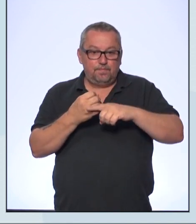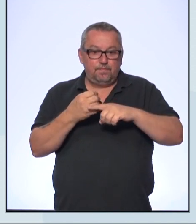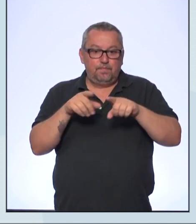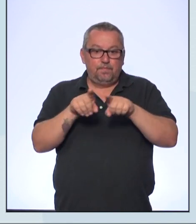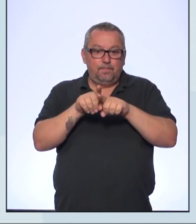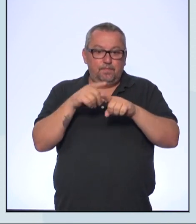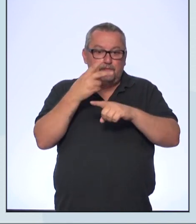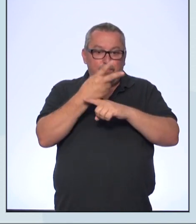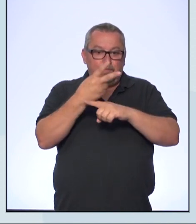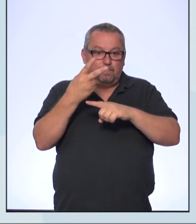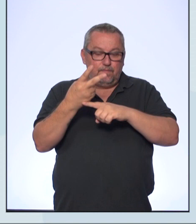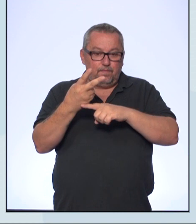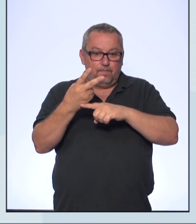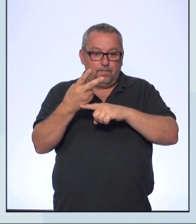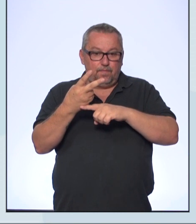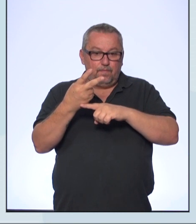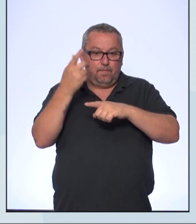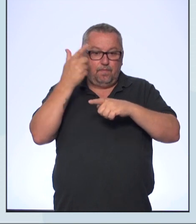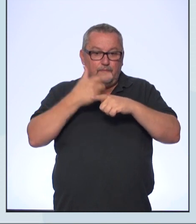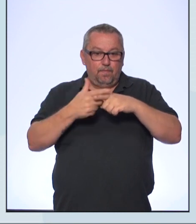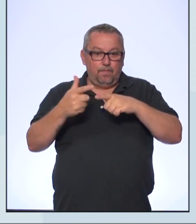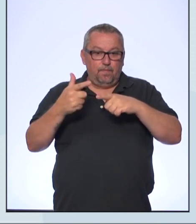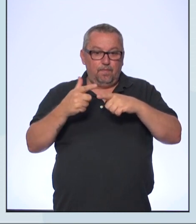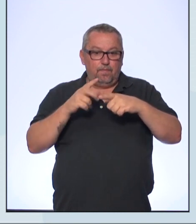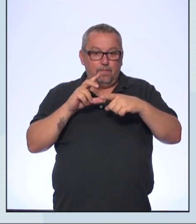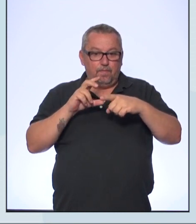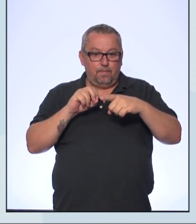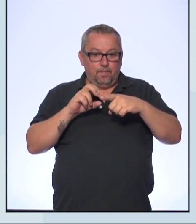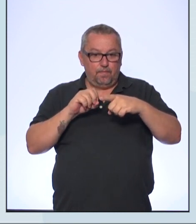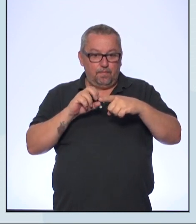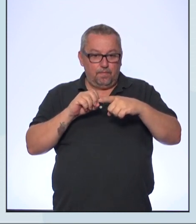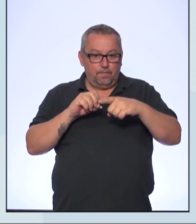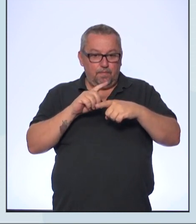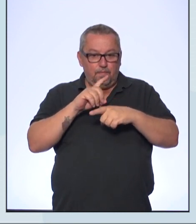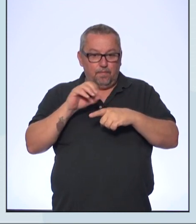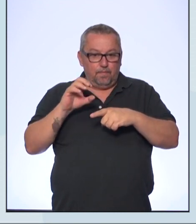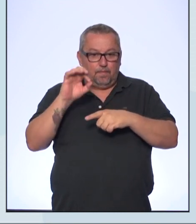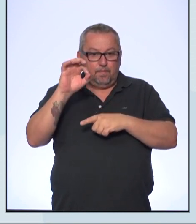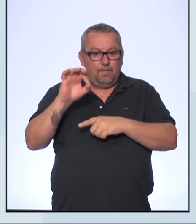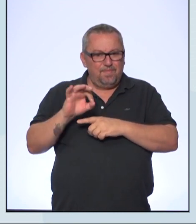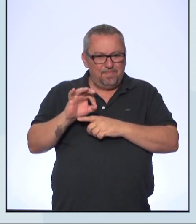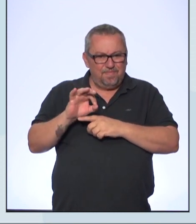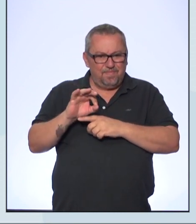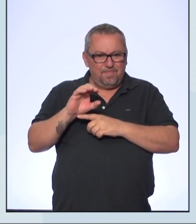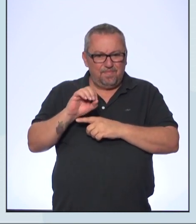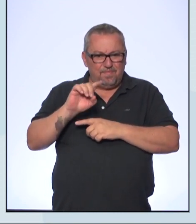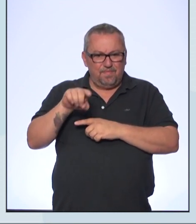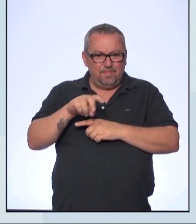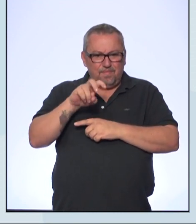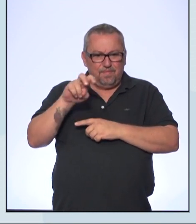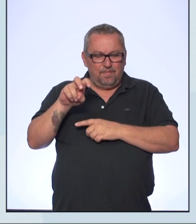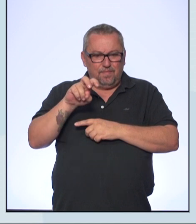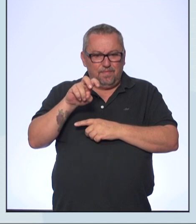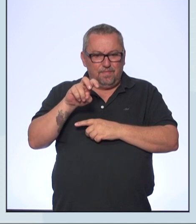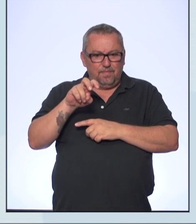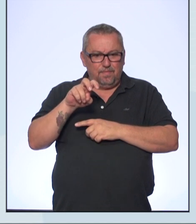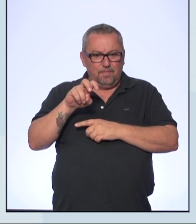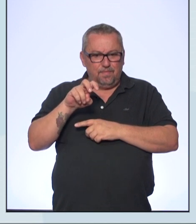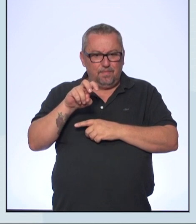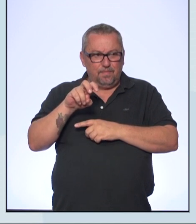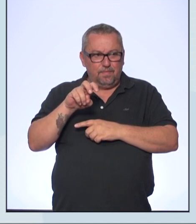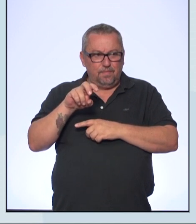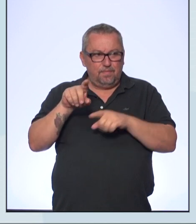Então, 22 dividido por 50, que é o 100%, dá 0,55.